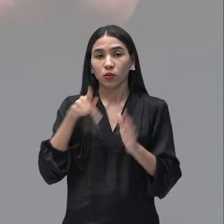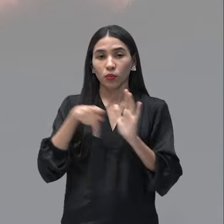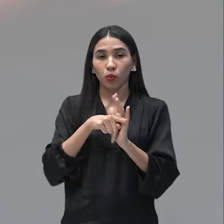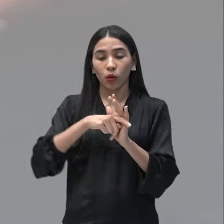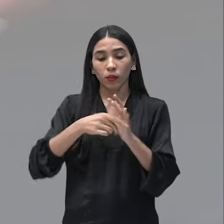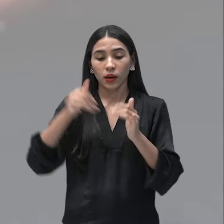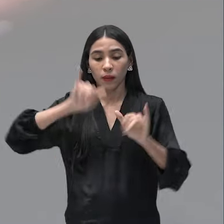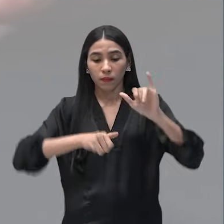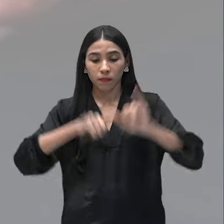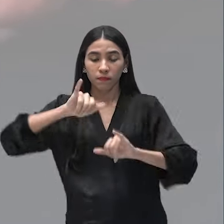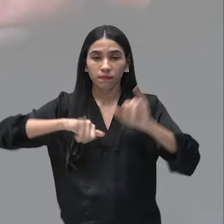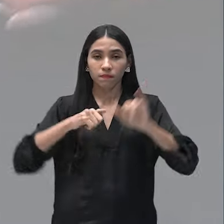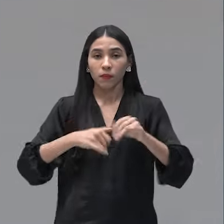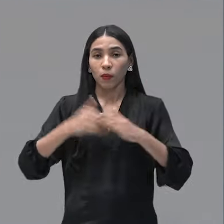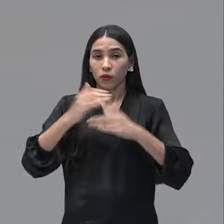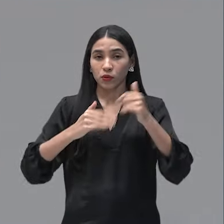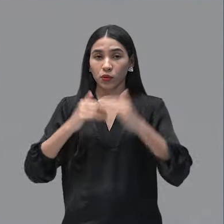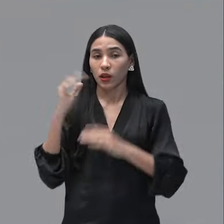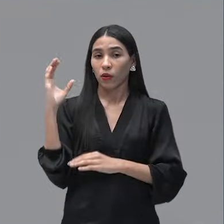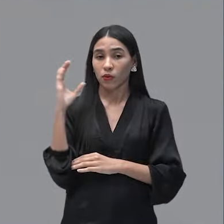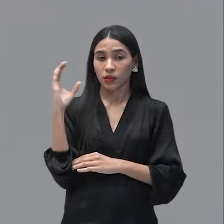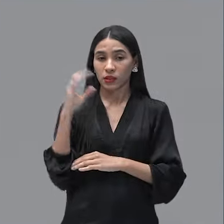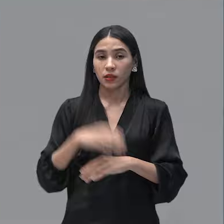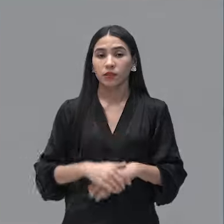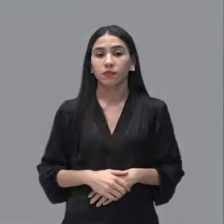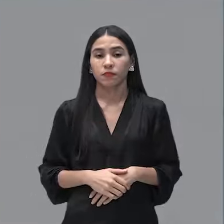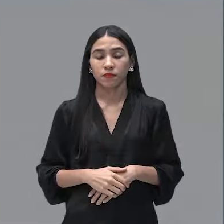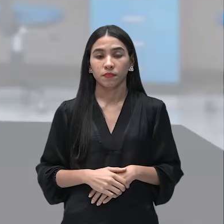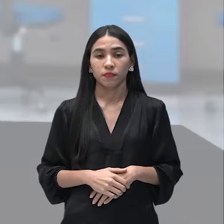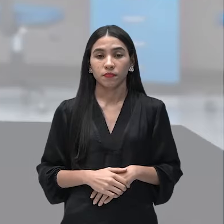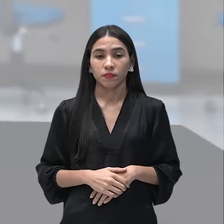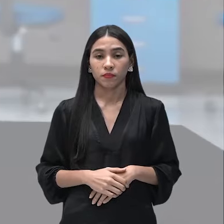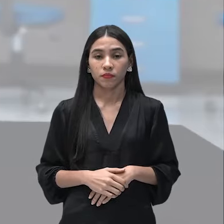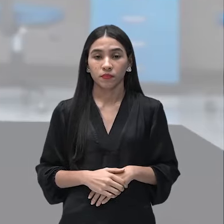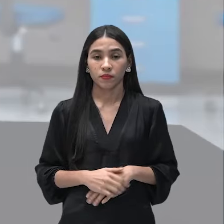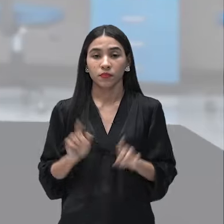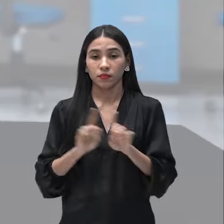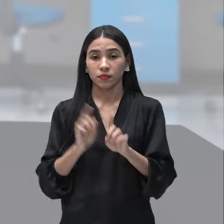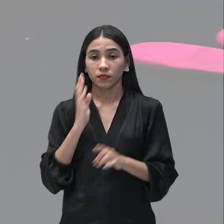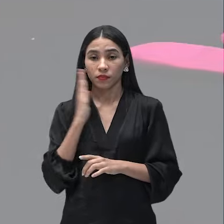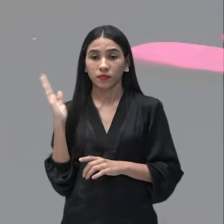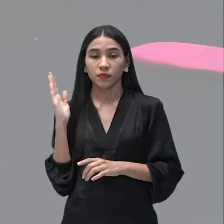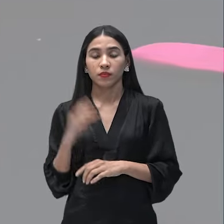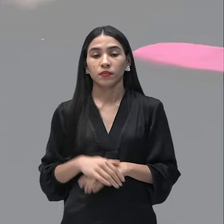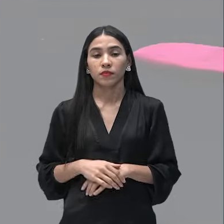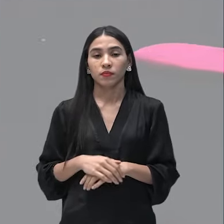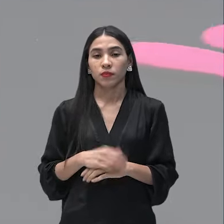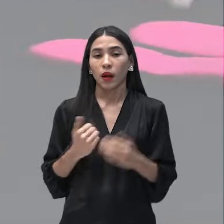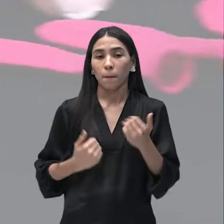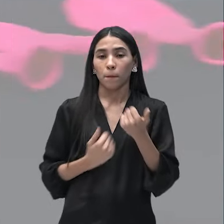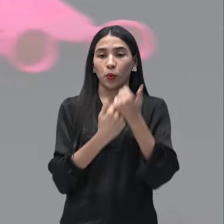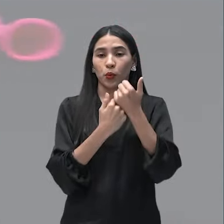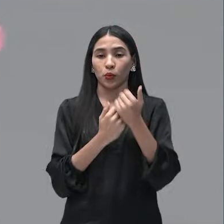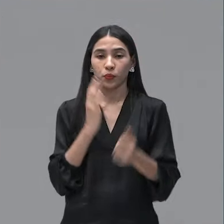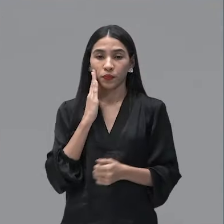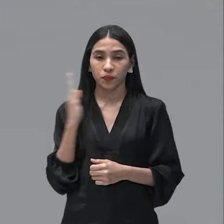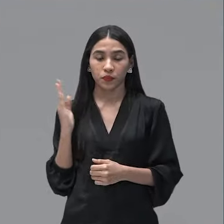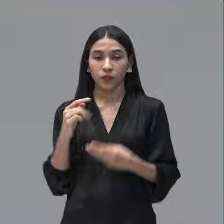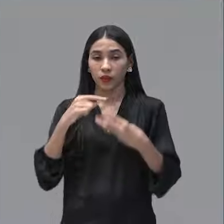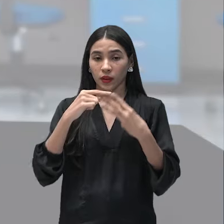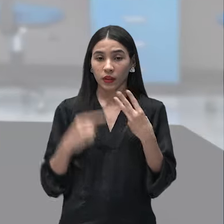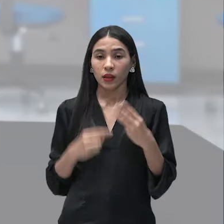pelos cientistas. E três tampinhas do tubo de ensaio também. Temos aqui um suporte para esse tubo. Três